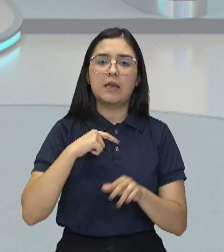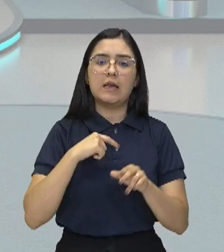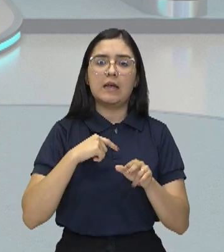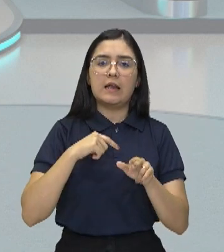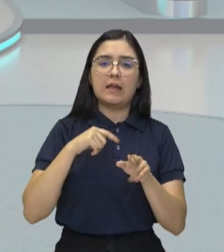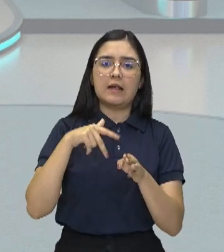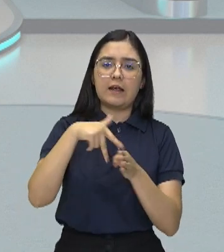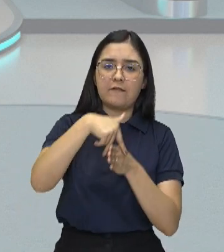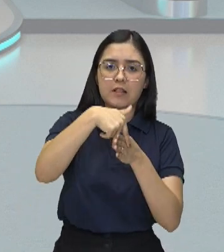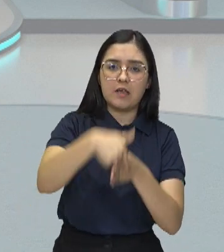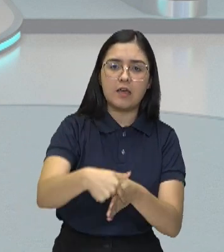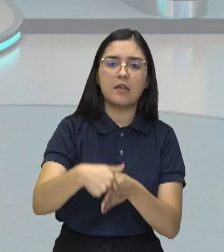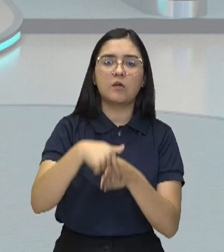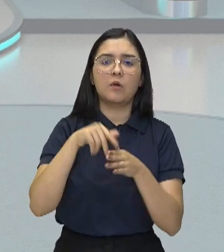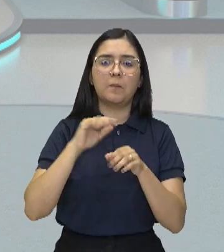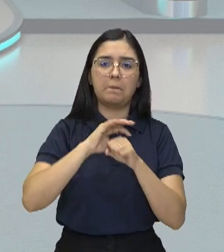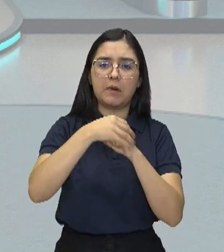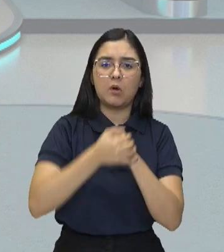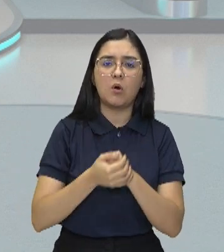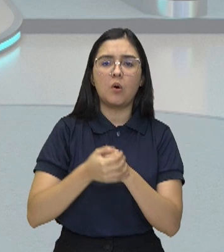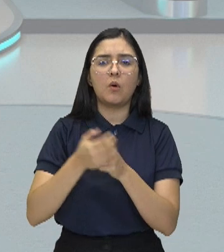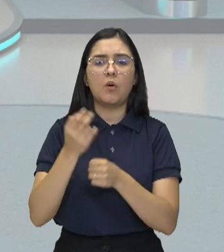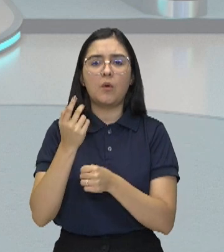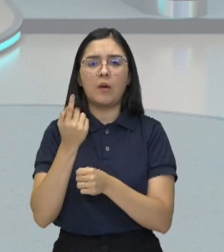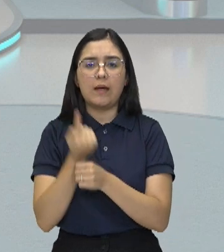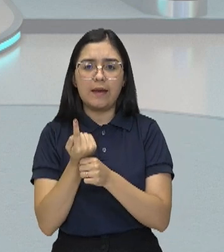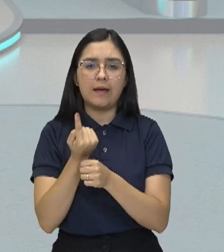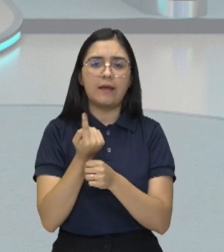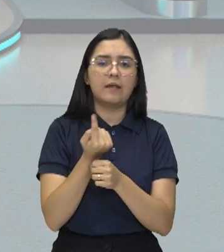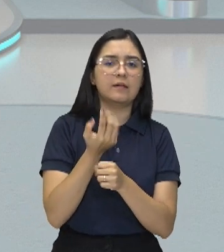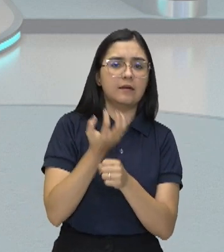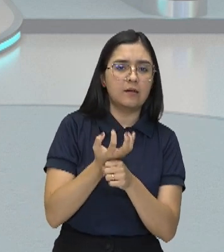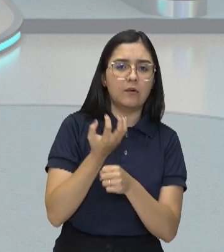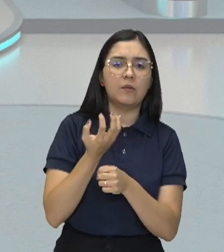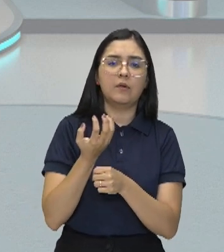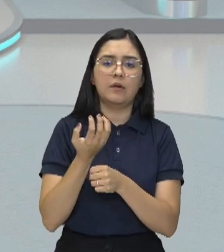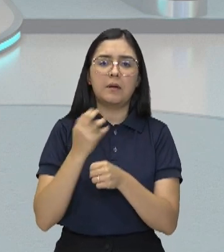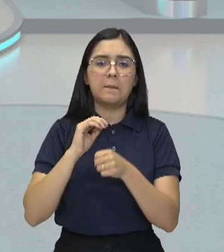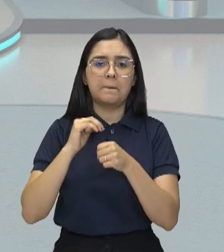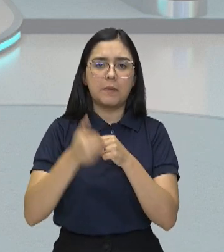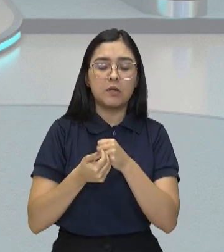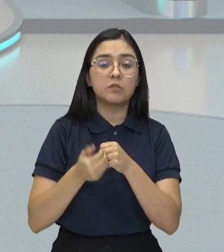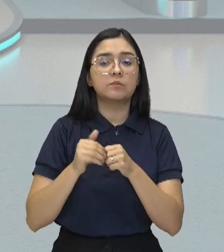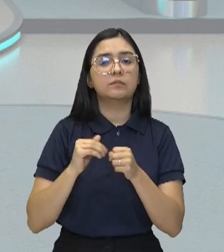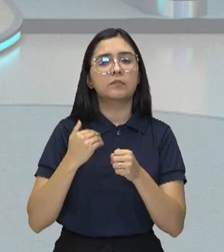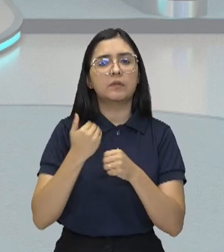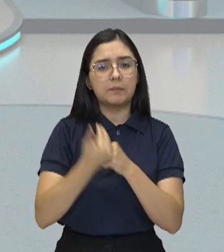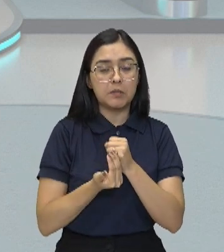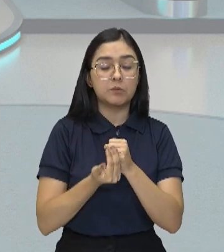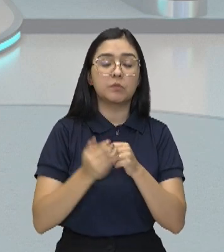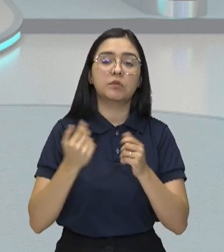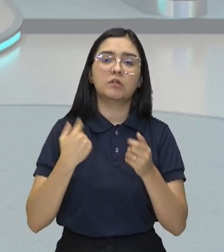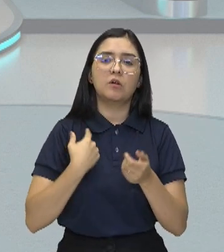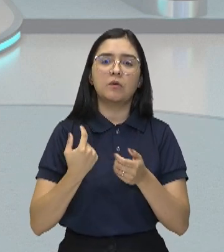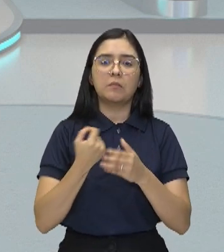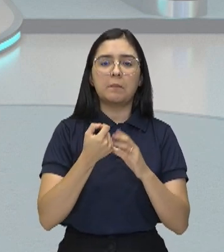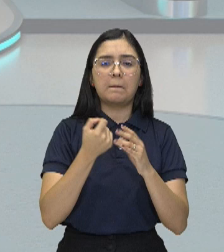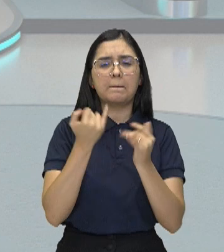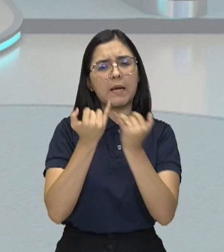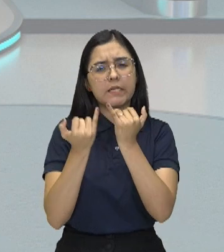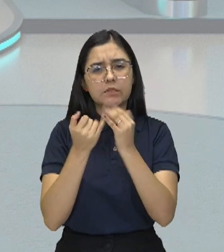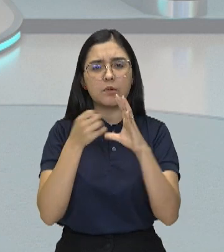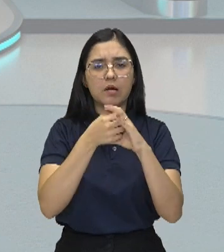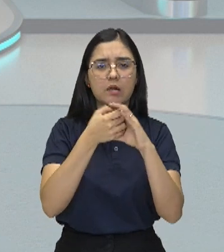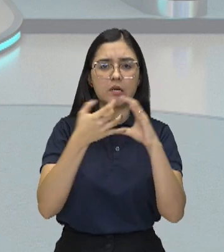os peões, rei, dama, bispos, né, então muito próximo das características do